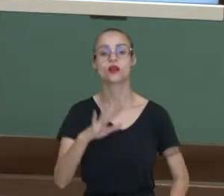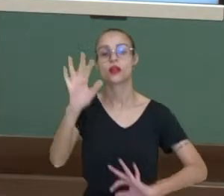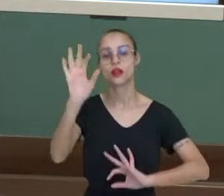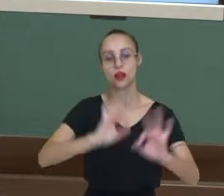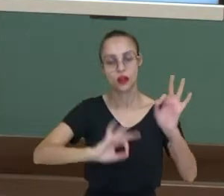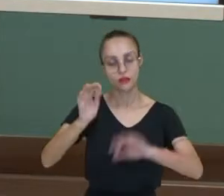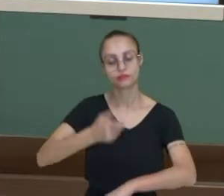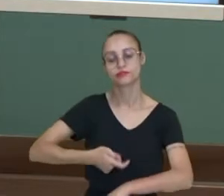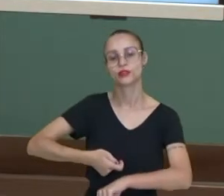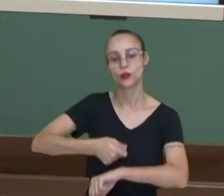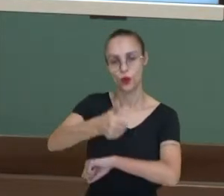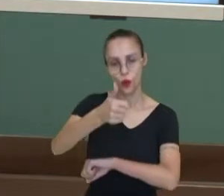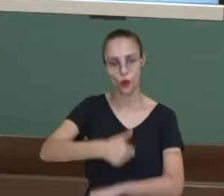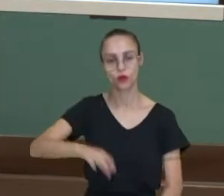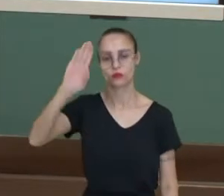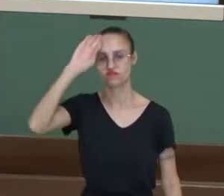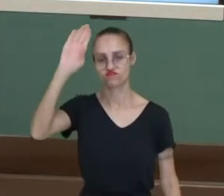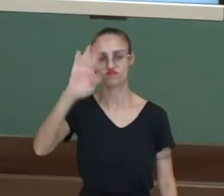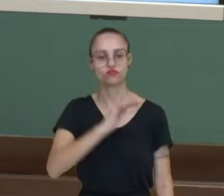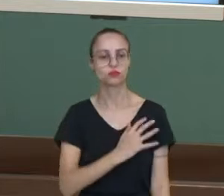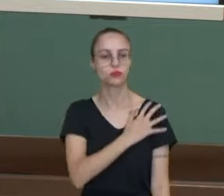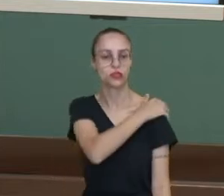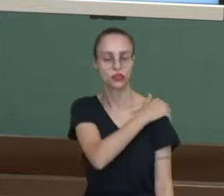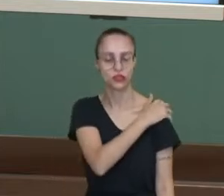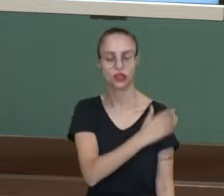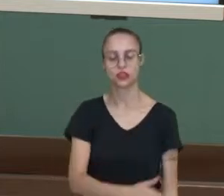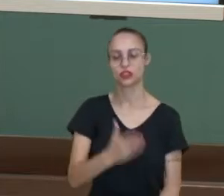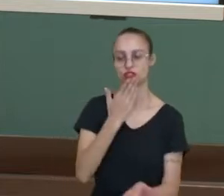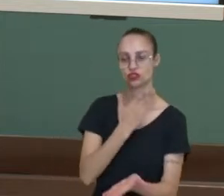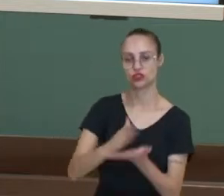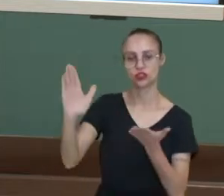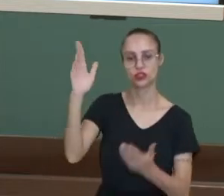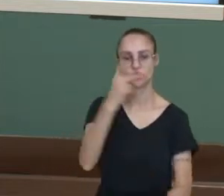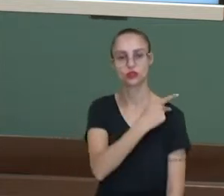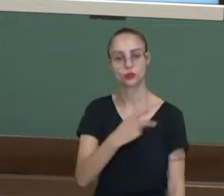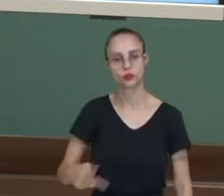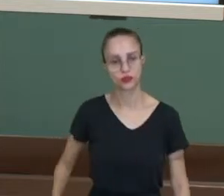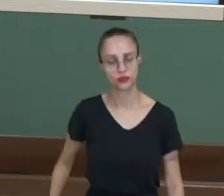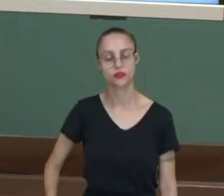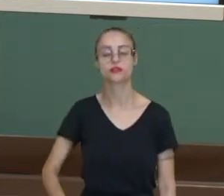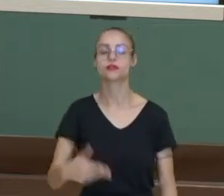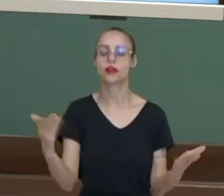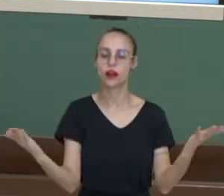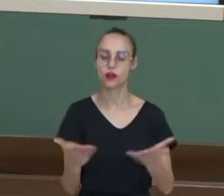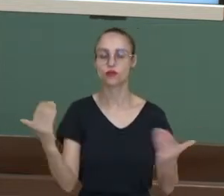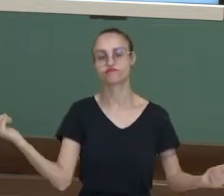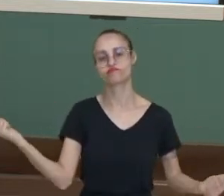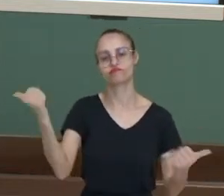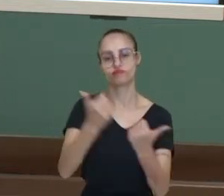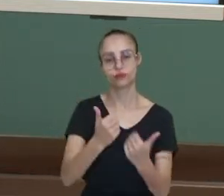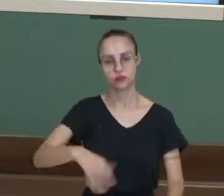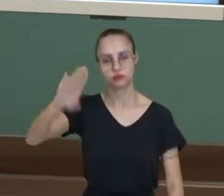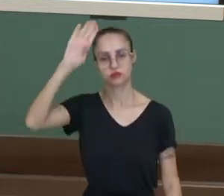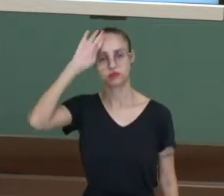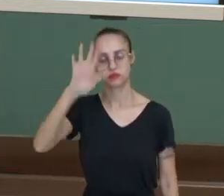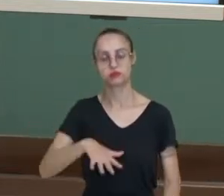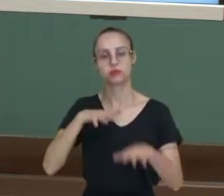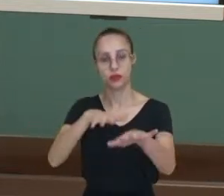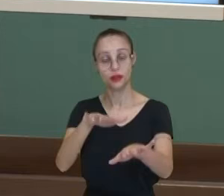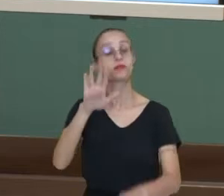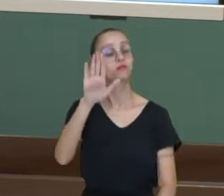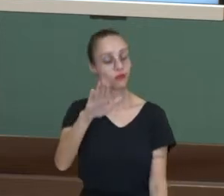o golpe militar no Brasil, tirando o presidente João Goulart e colocando os militares no comando do governo, mas com o apoio